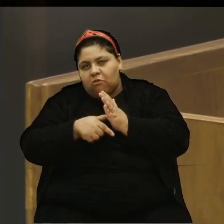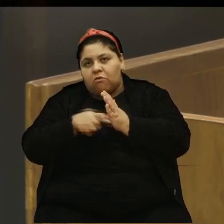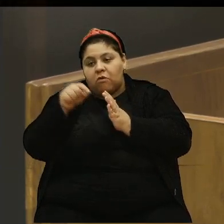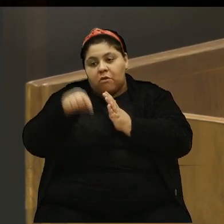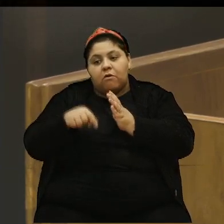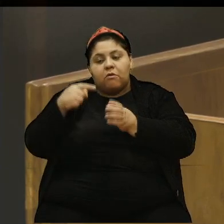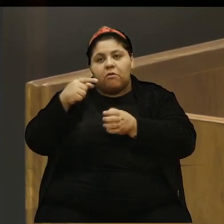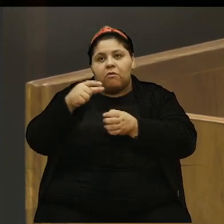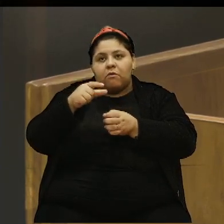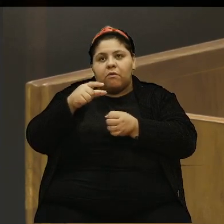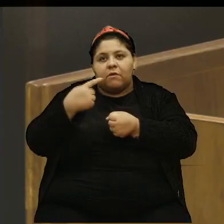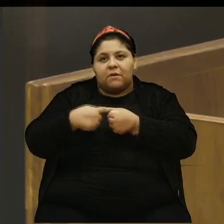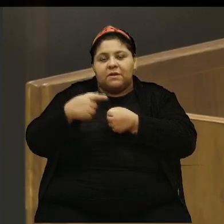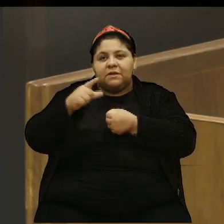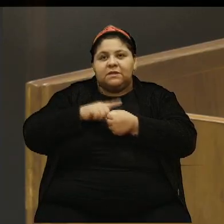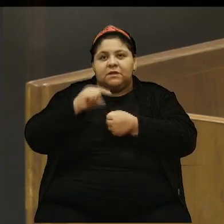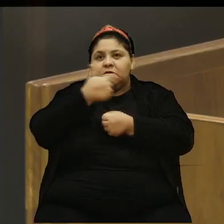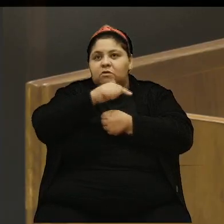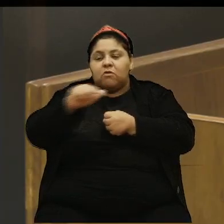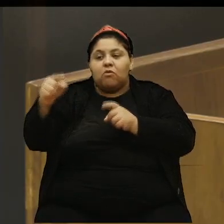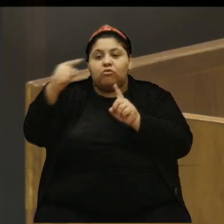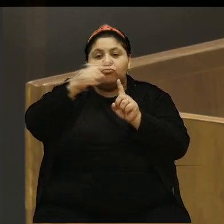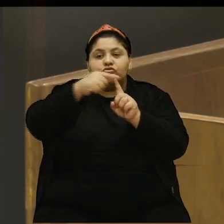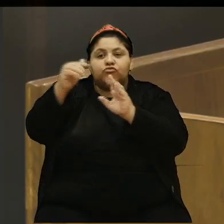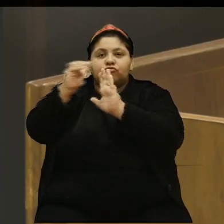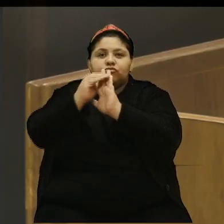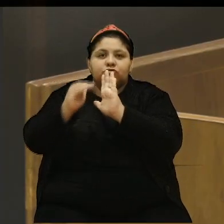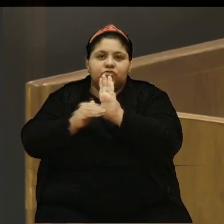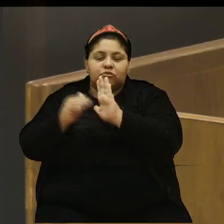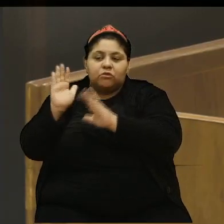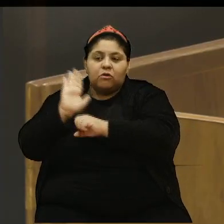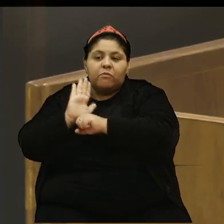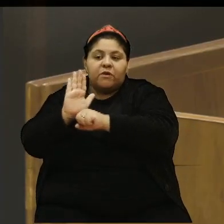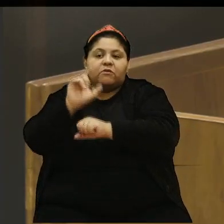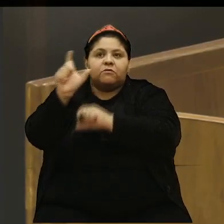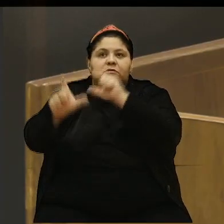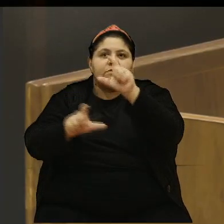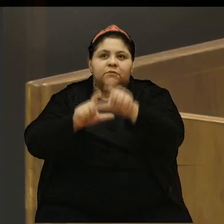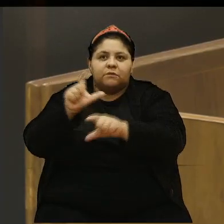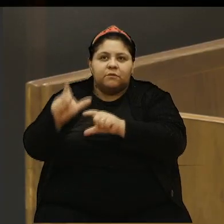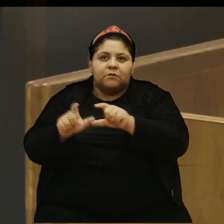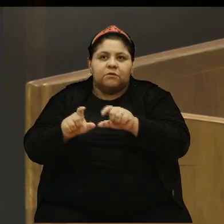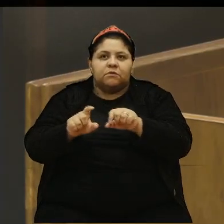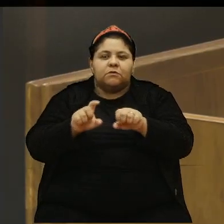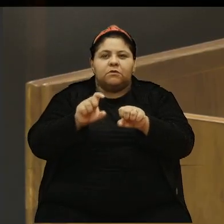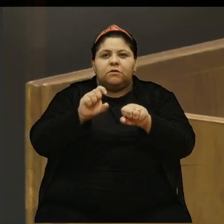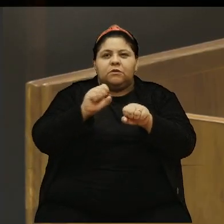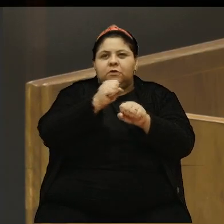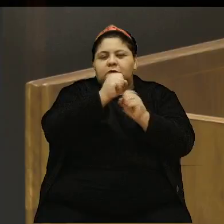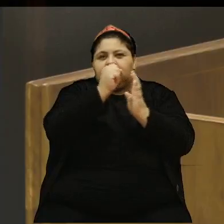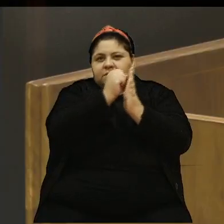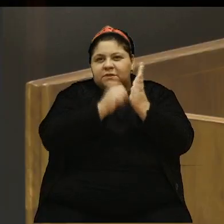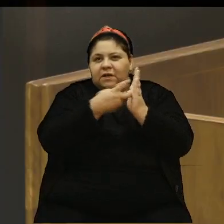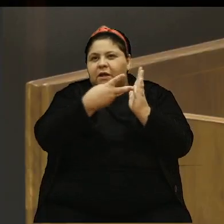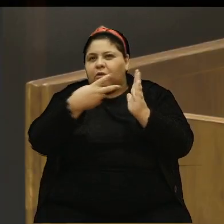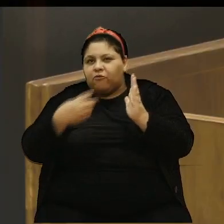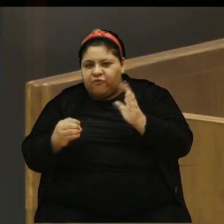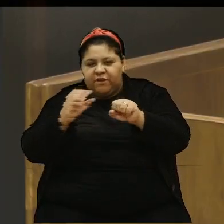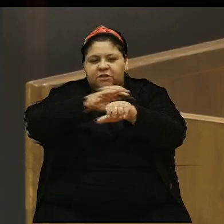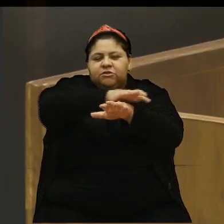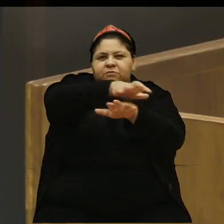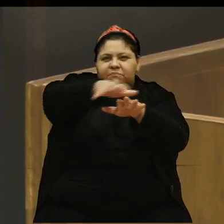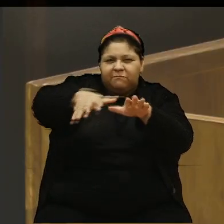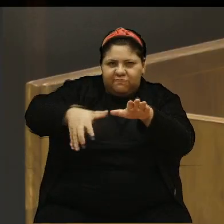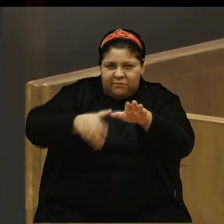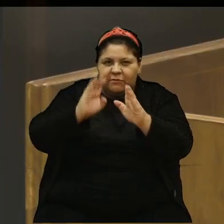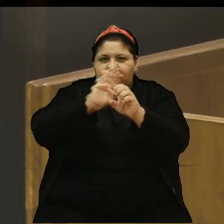cidade se tenha outro tipo de programa para beneficiar aquelas pessoas lá dos bairros São Ciro, Século XX, Marilã, Serrano, né,